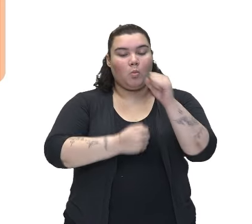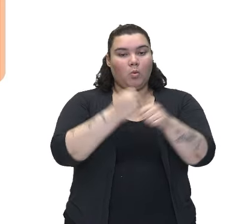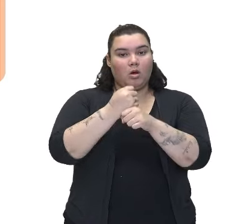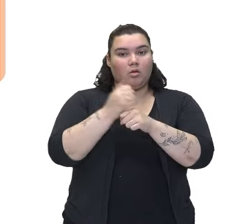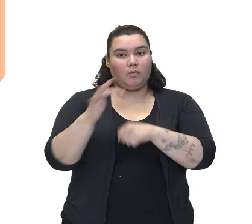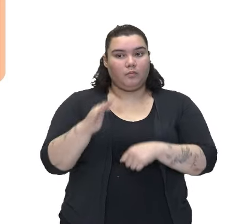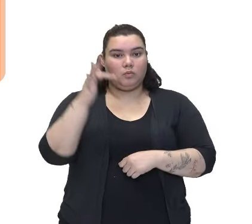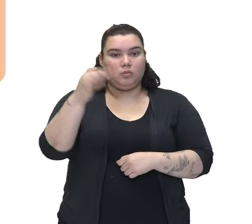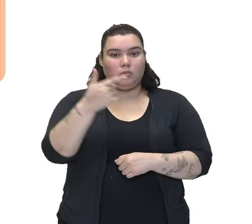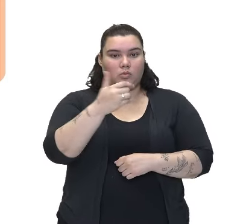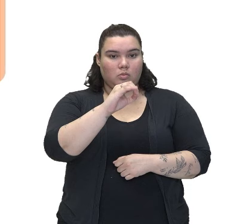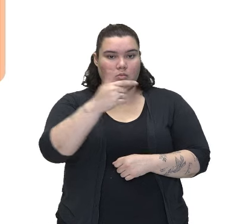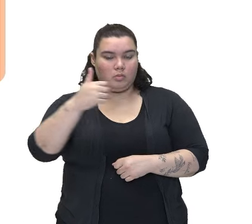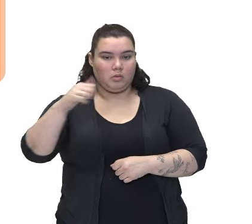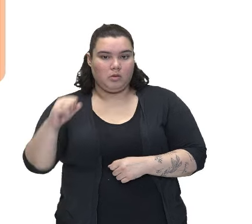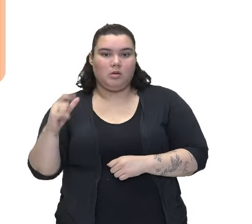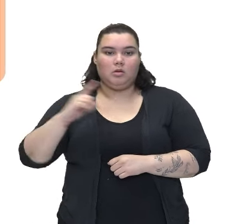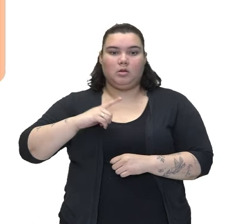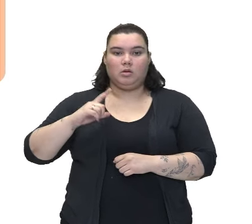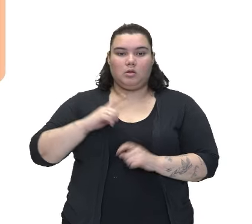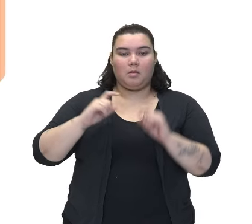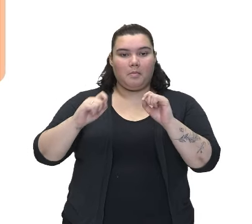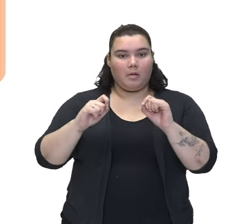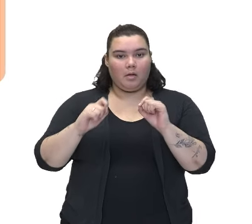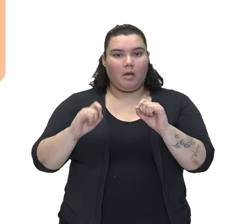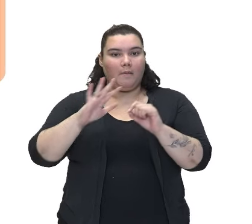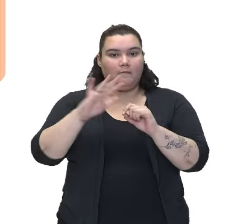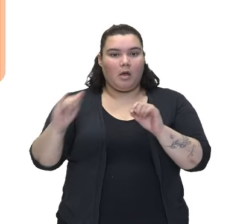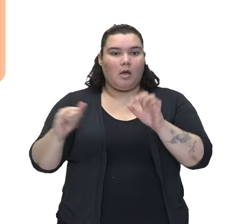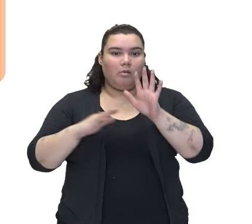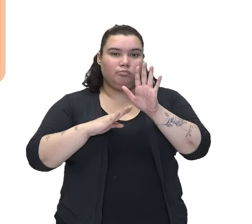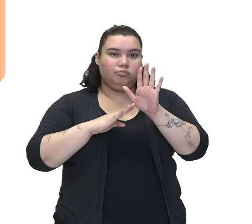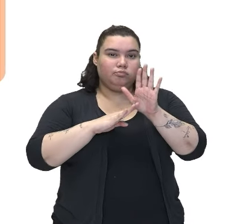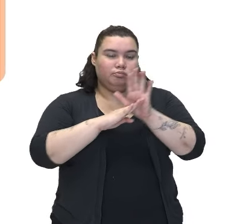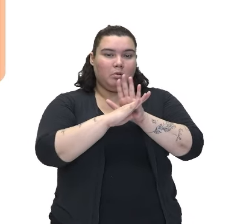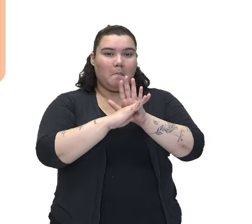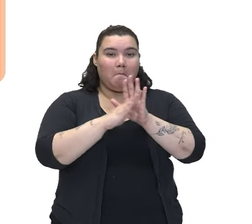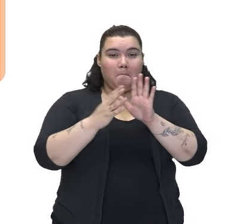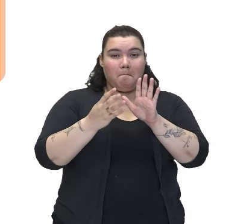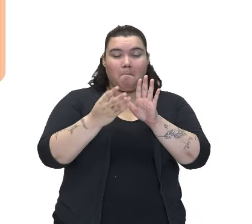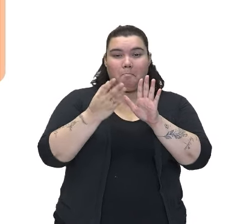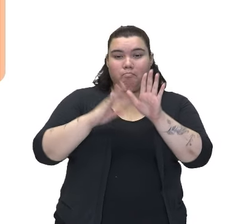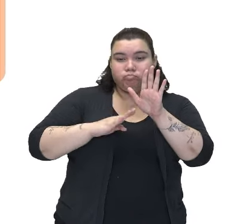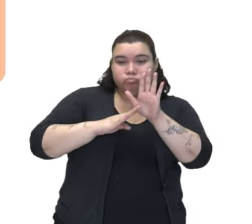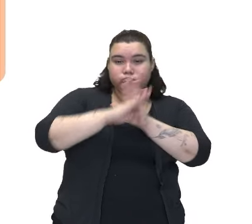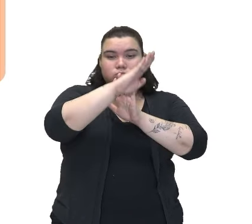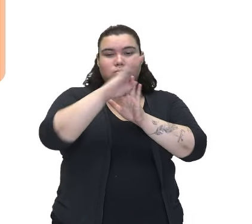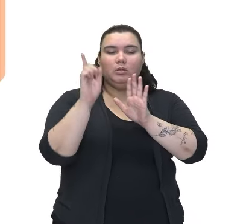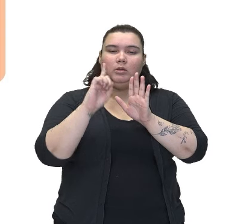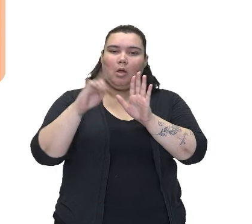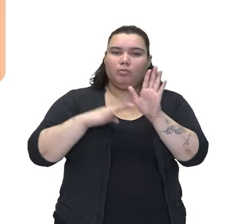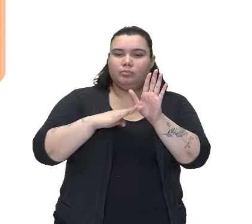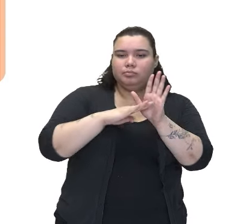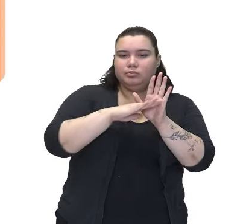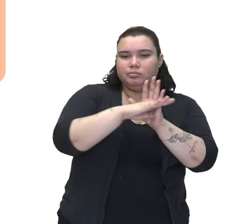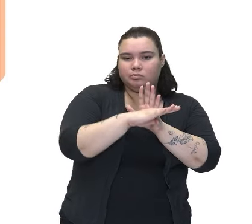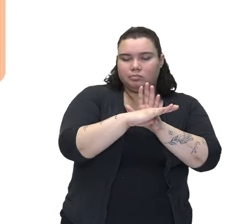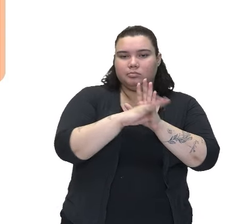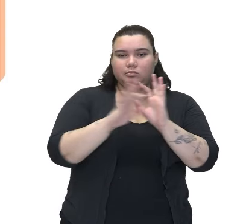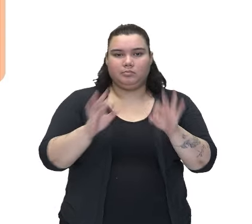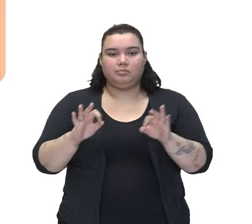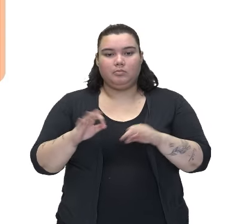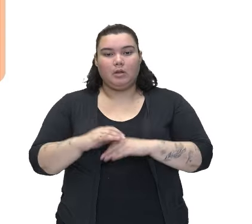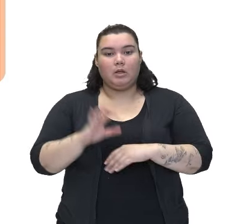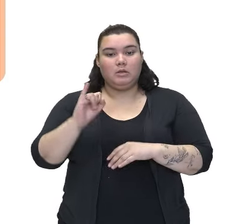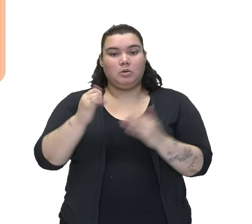que ocorra, né, um aumento, porém, não tanto elevado, tá? E isso, né, se a gente for comparar com